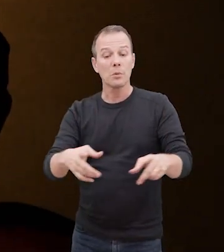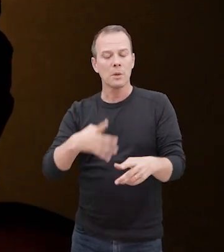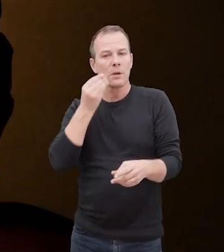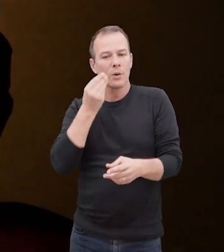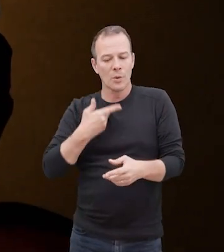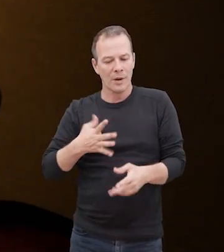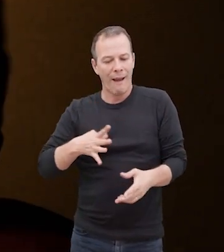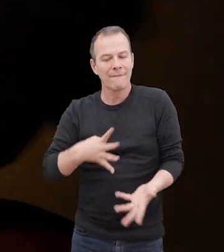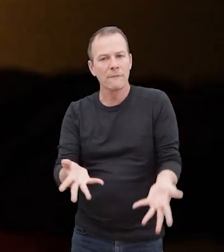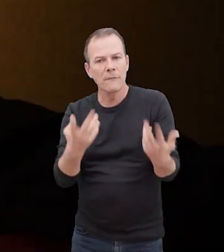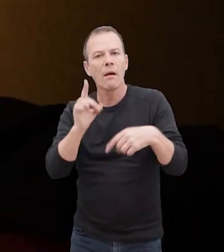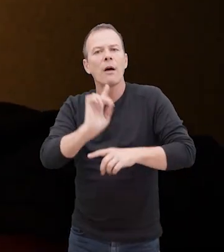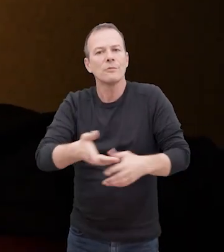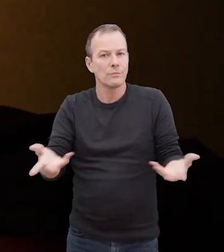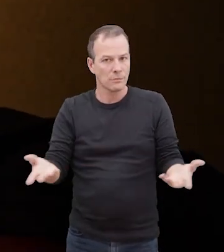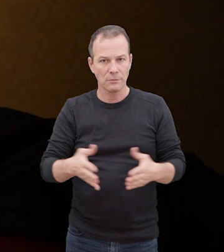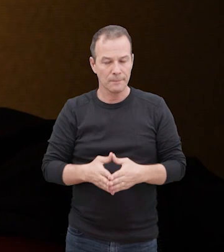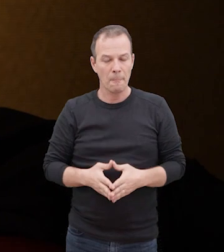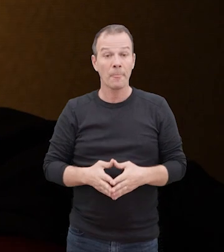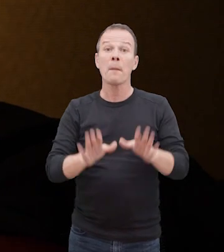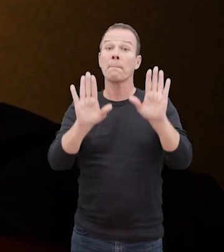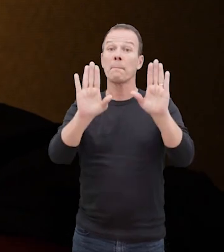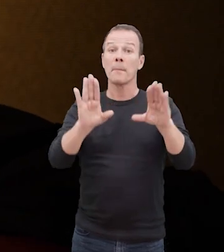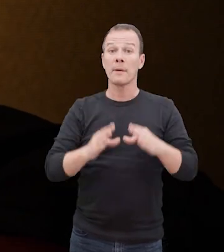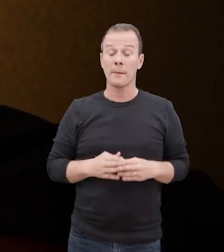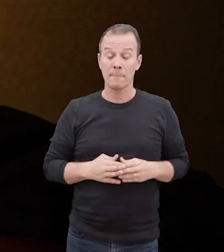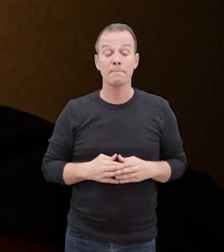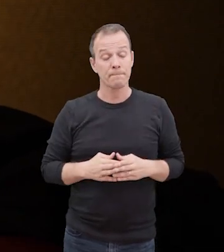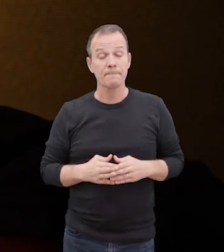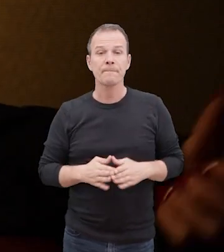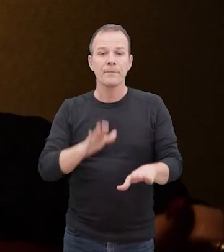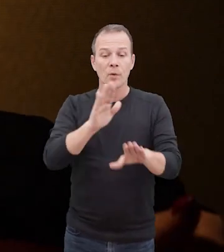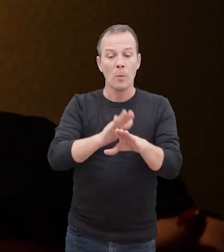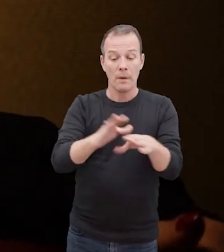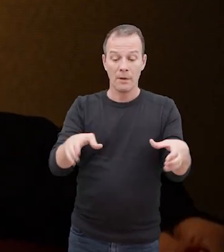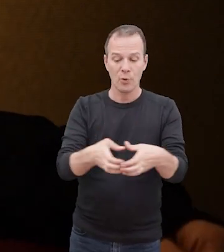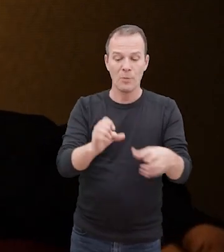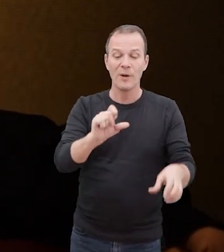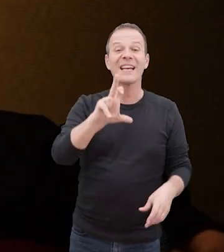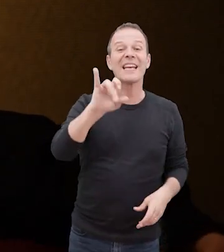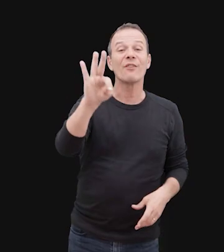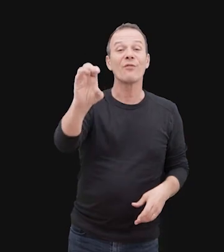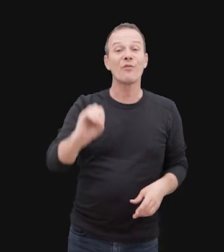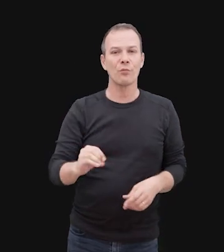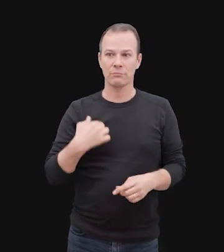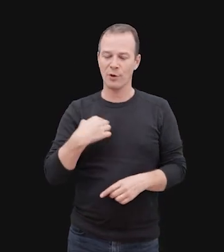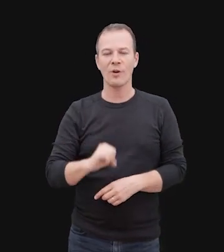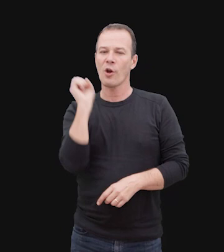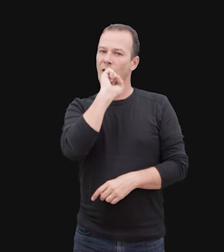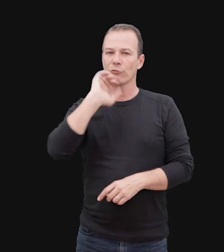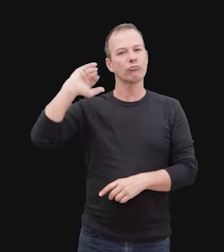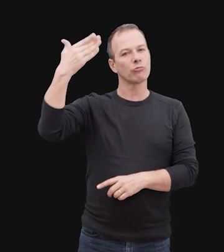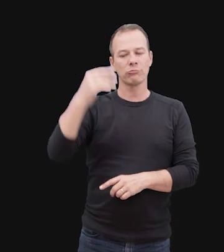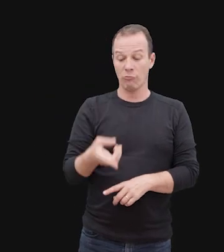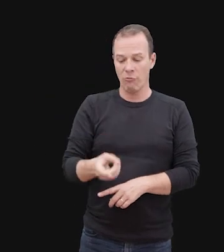descobrir o que quer que isso queria dizer. No entanto, foi com os Grifo, banda da qual fui